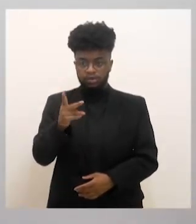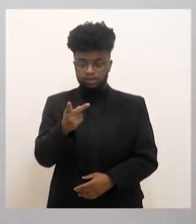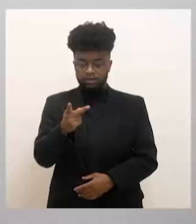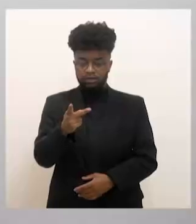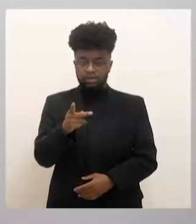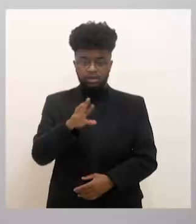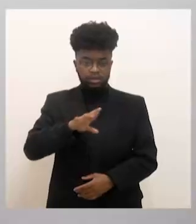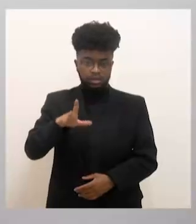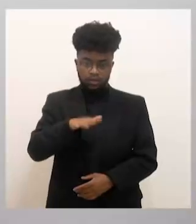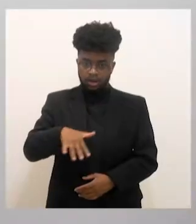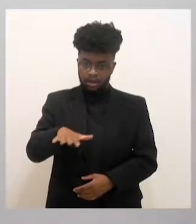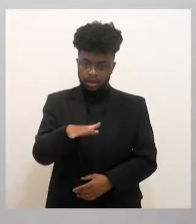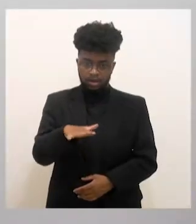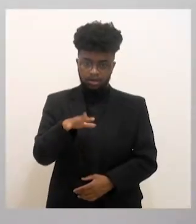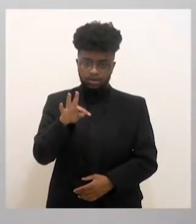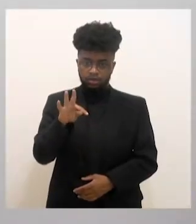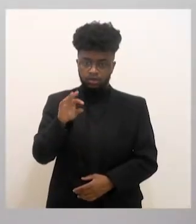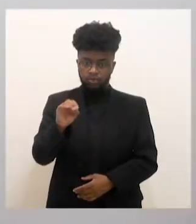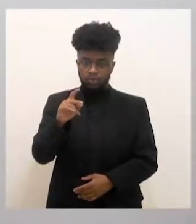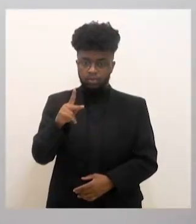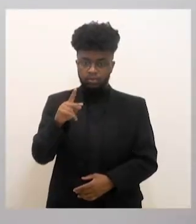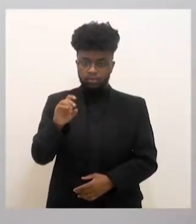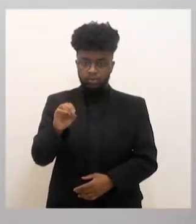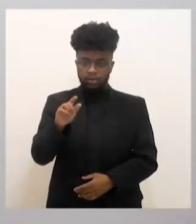não é do ramo topográfico.